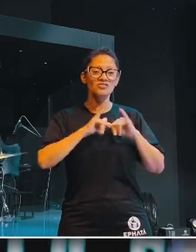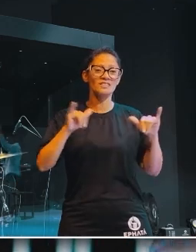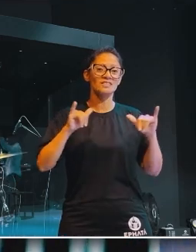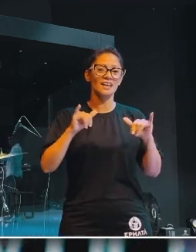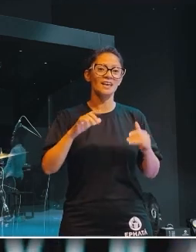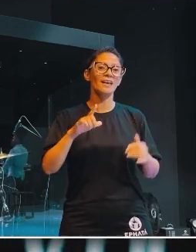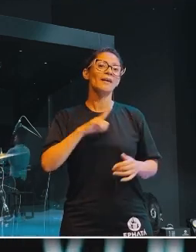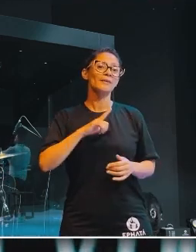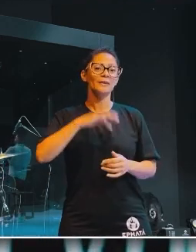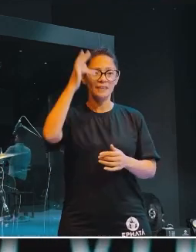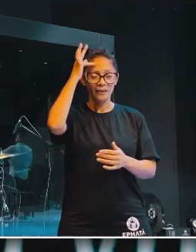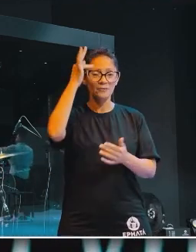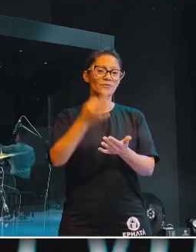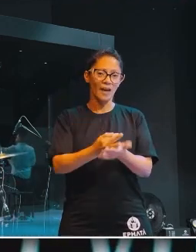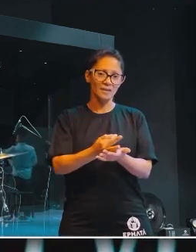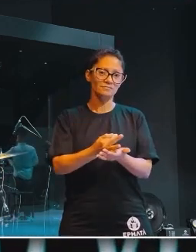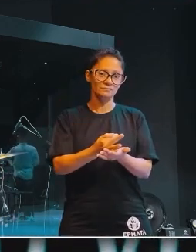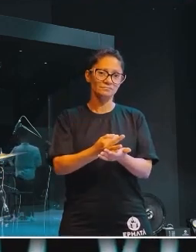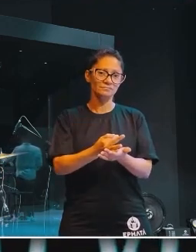dá um passo porque tem